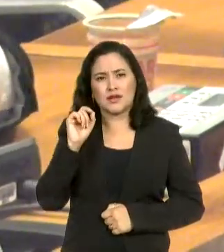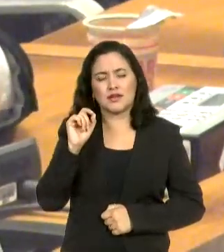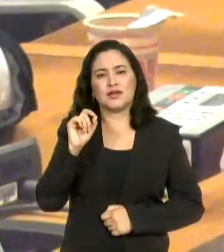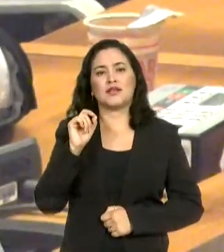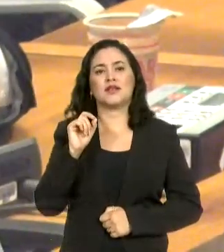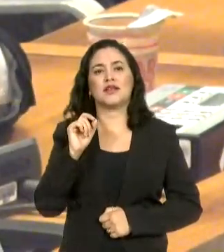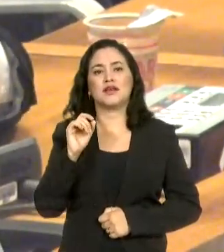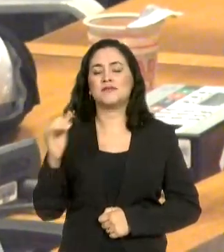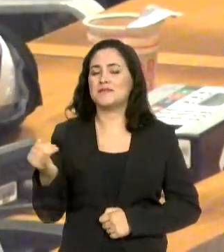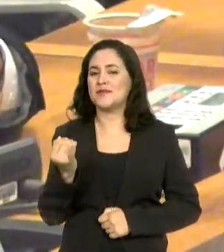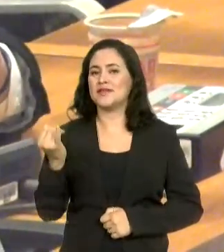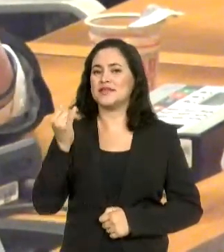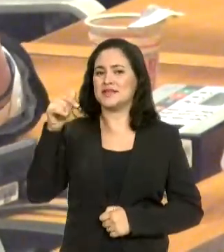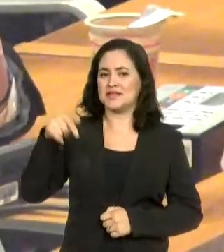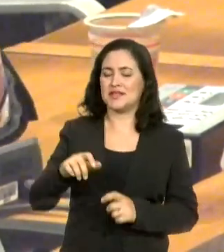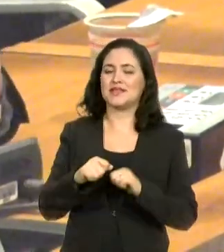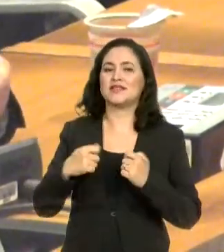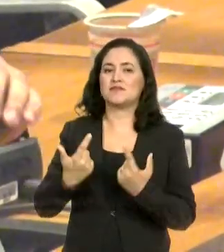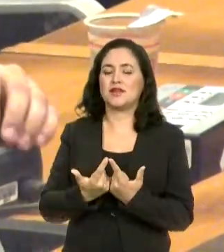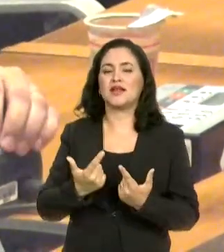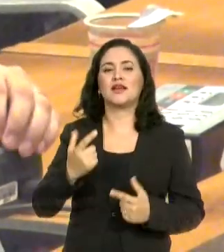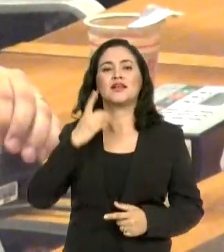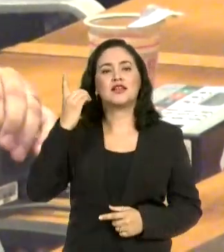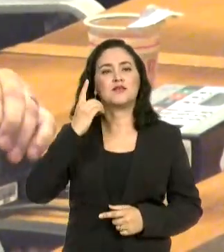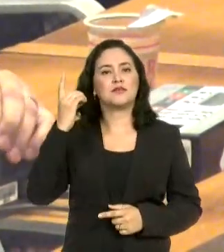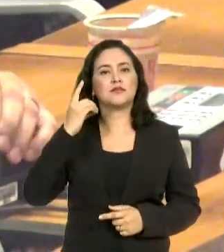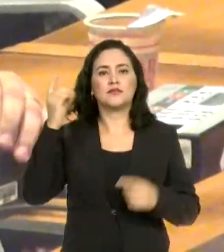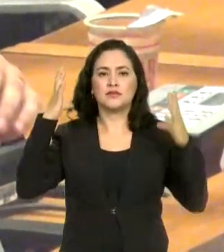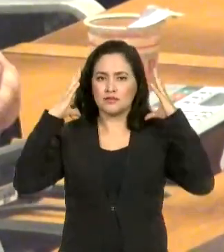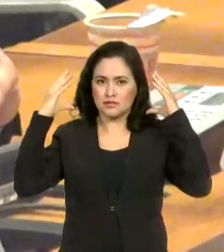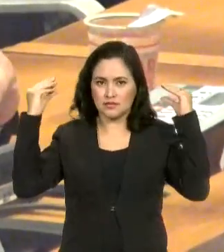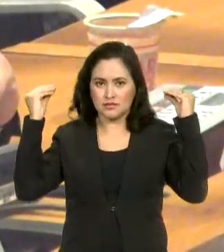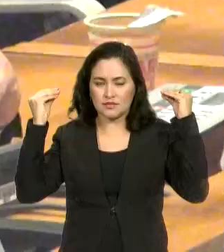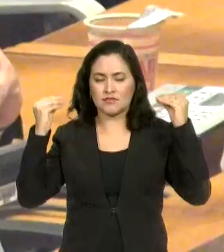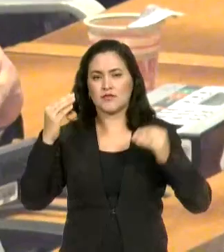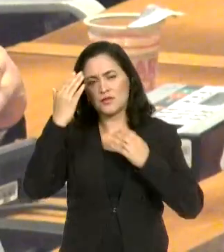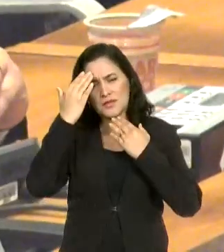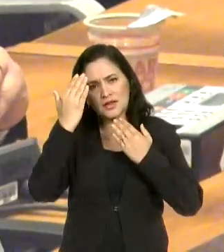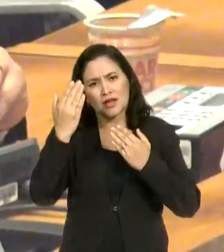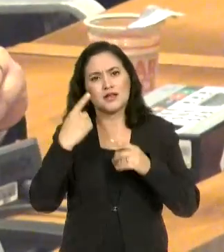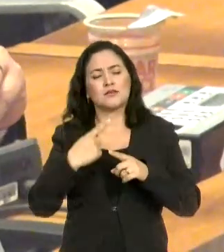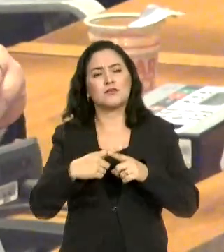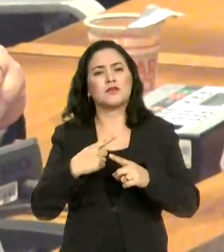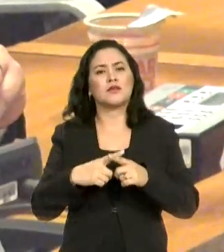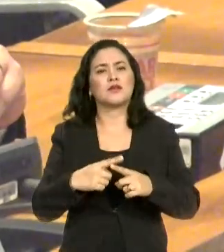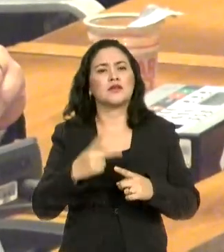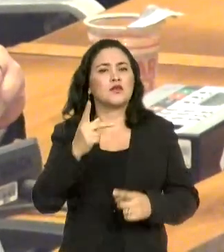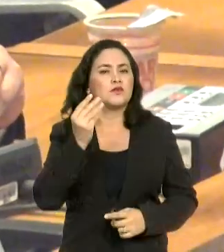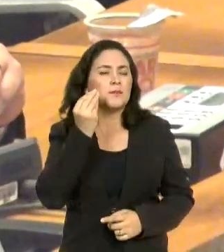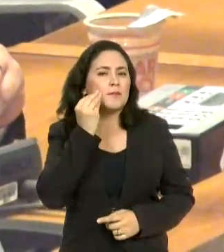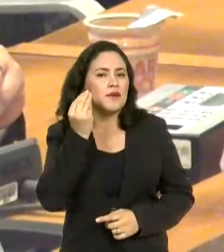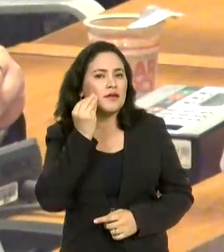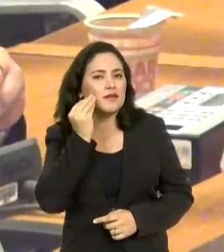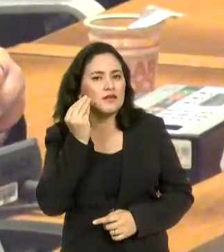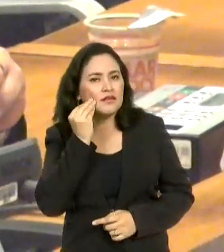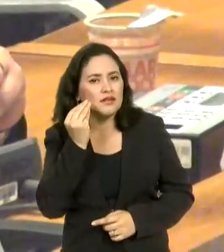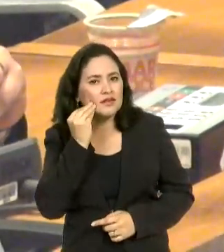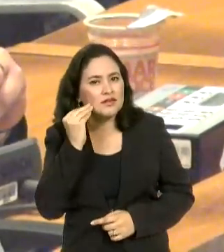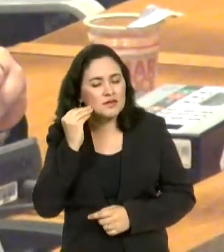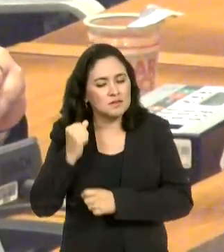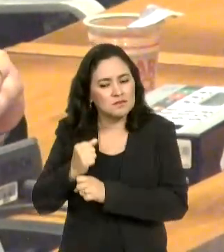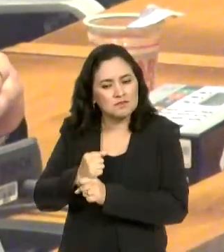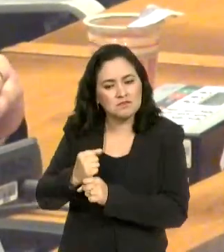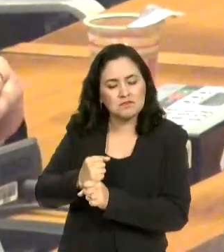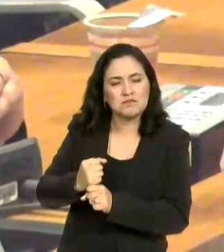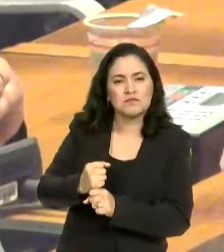Holanda, muito obrigado pela sua experiência nesses últimos anos aí, que tanto nos ajudou, que tanto